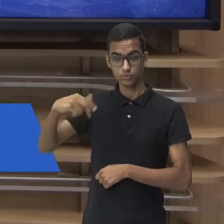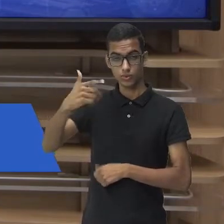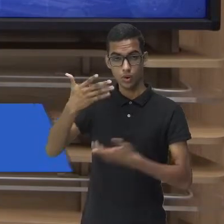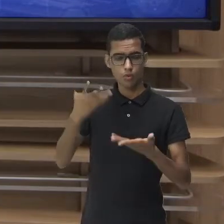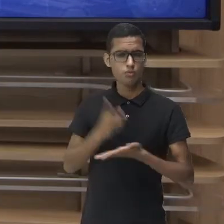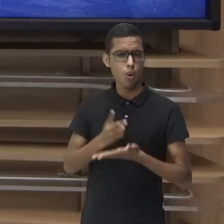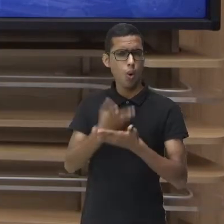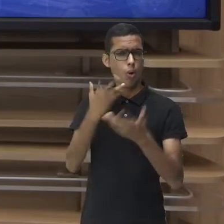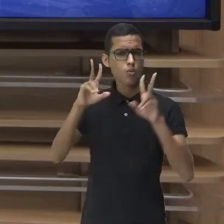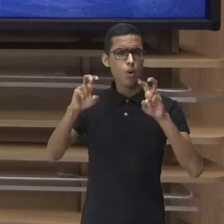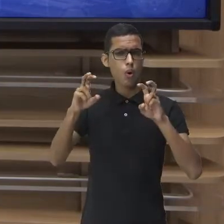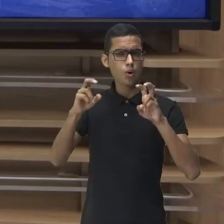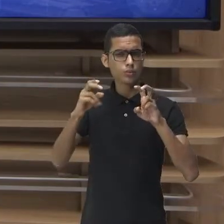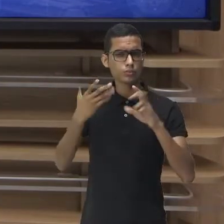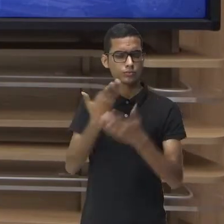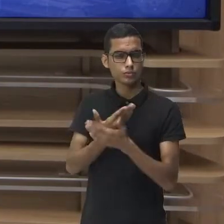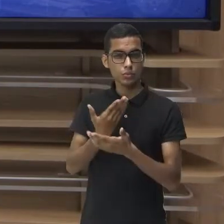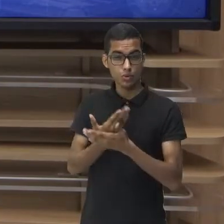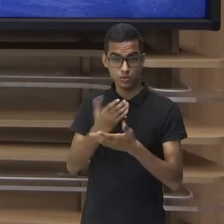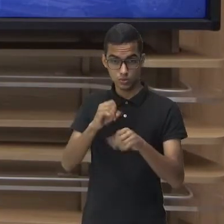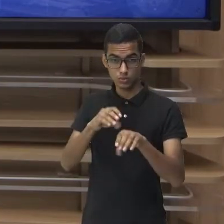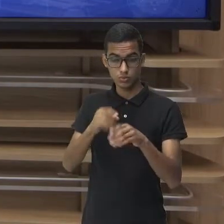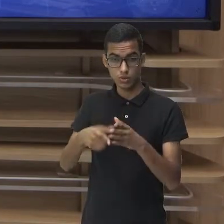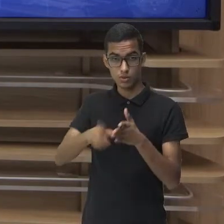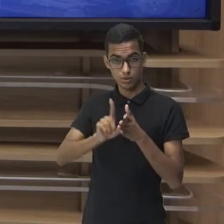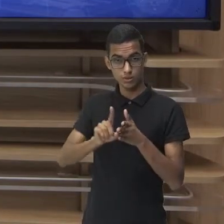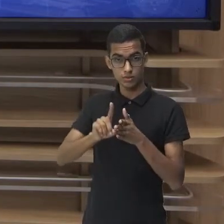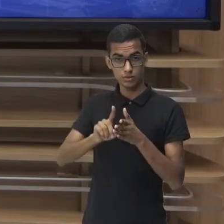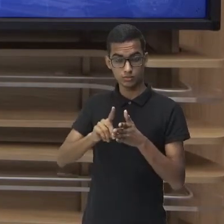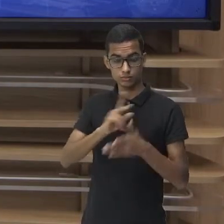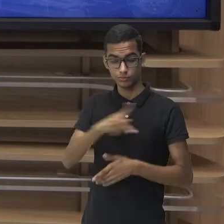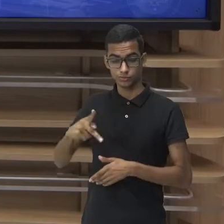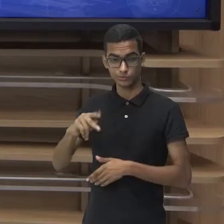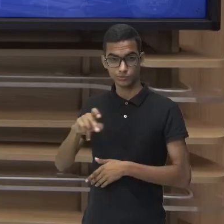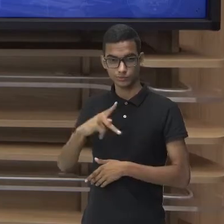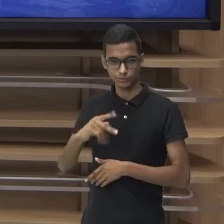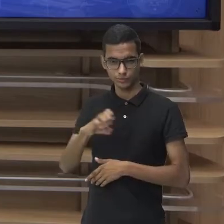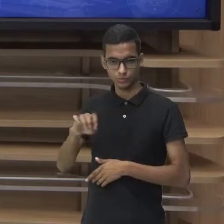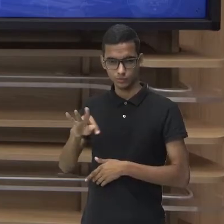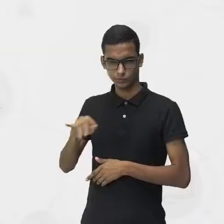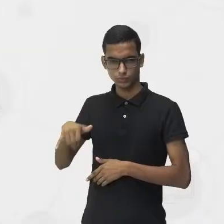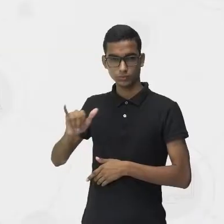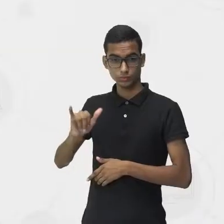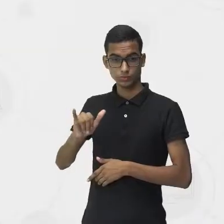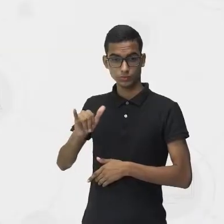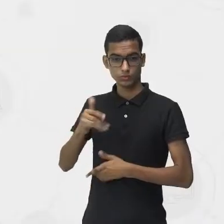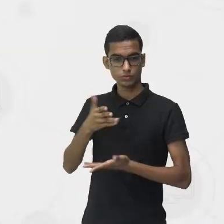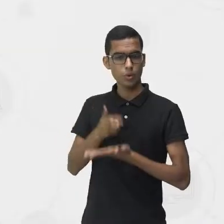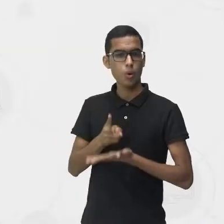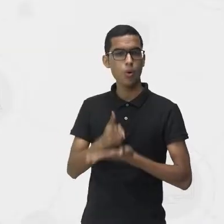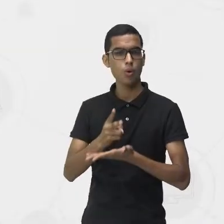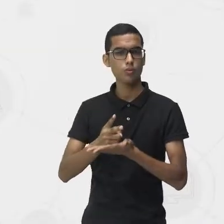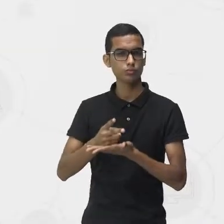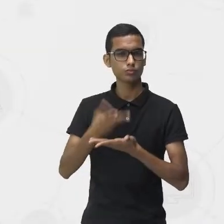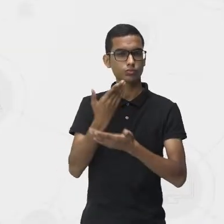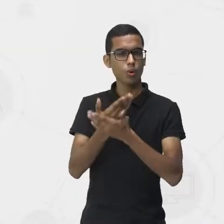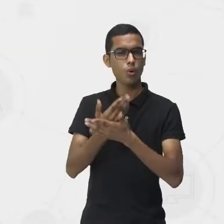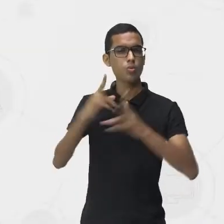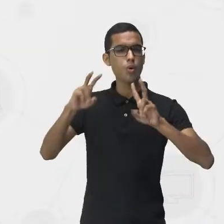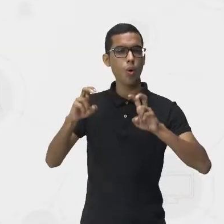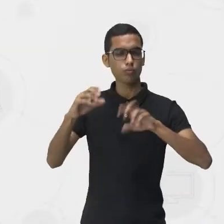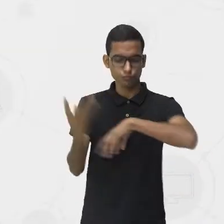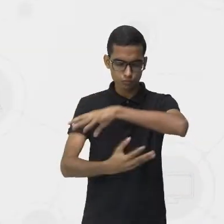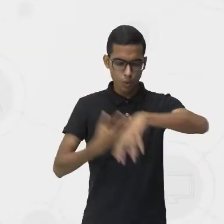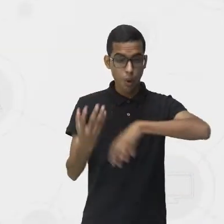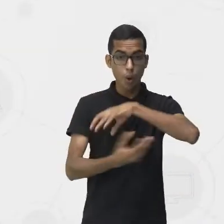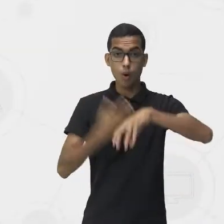da segunda série da aula passada da nossa professora Pet. Vamos continuar falando sobre a Revolução Francesa. Nessa